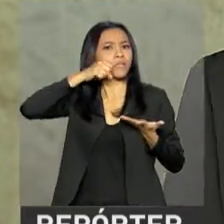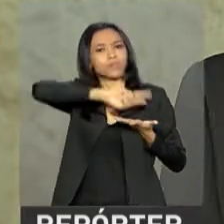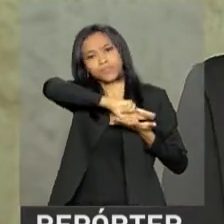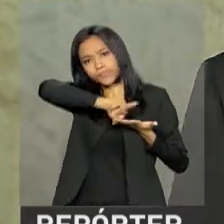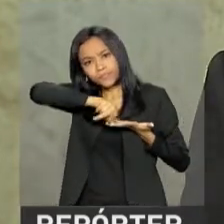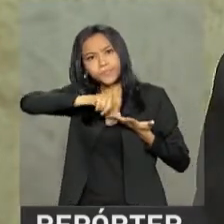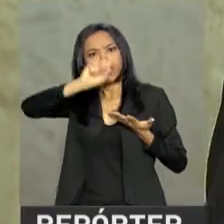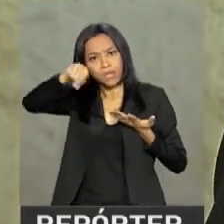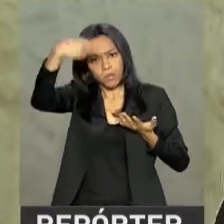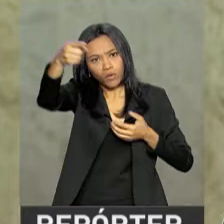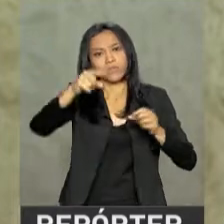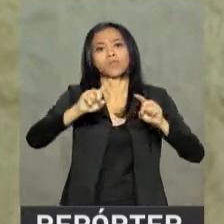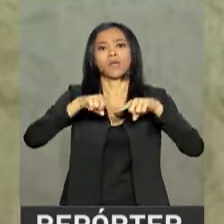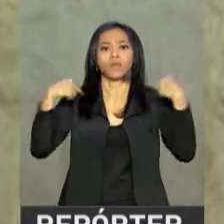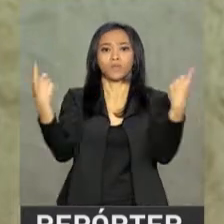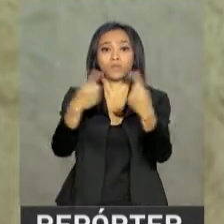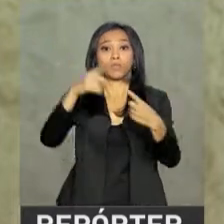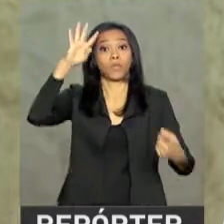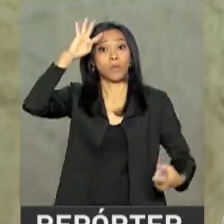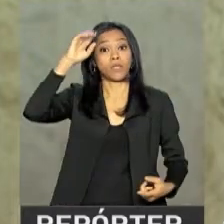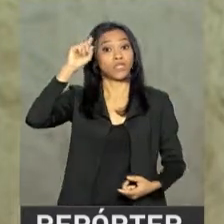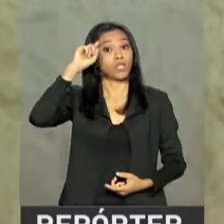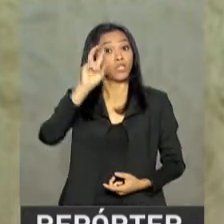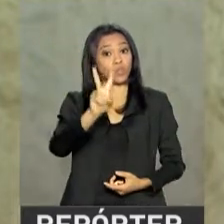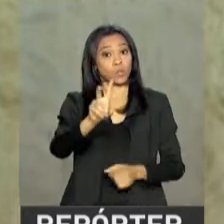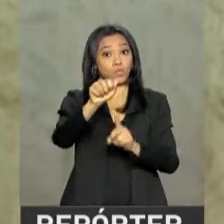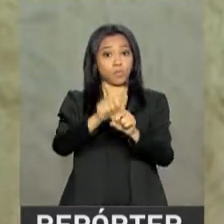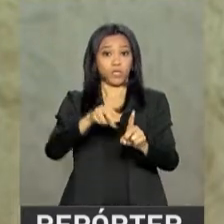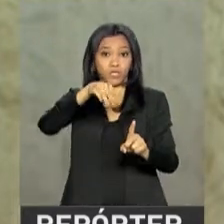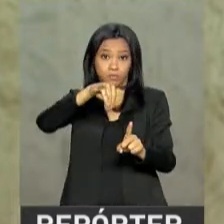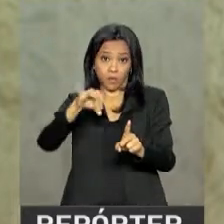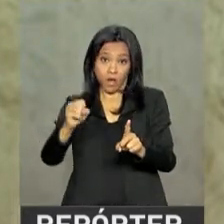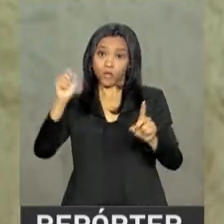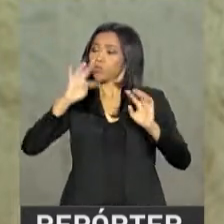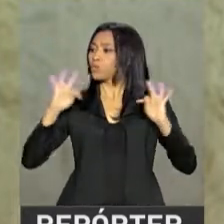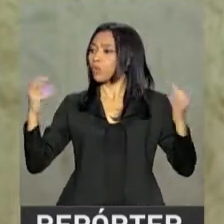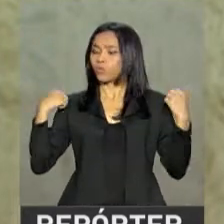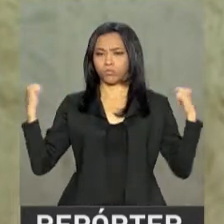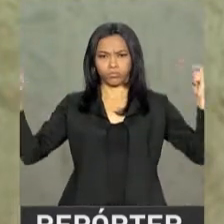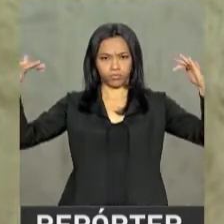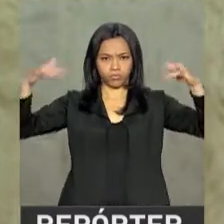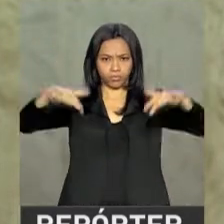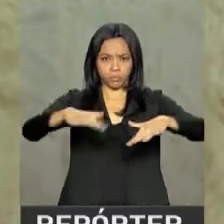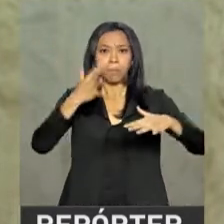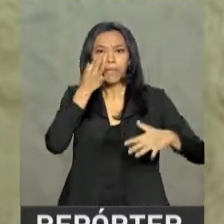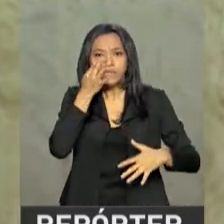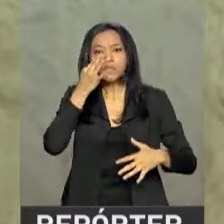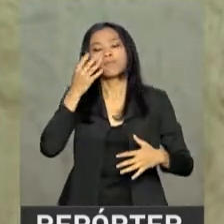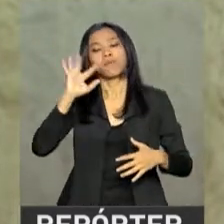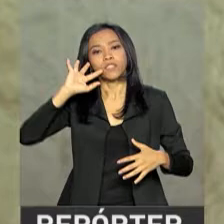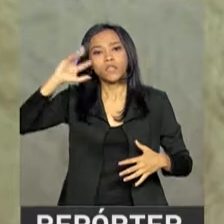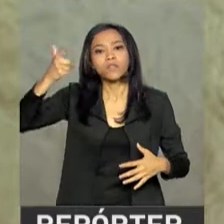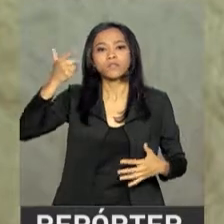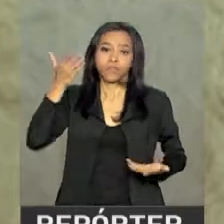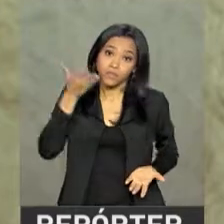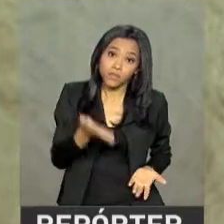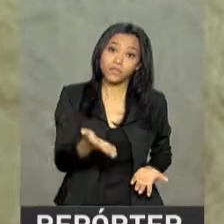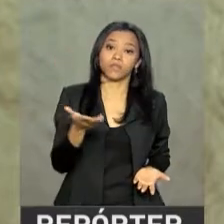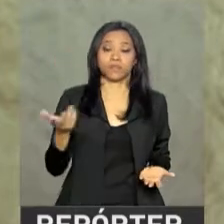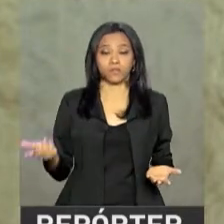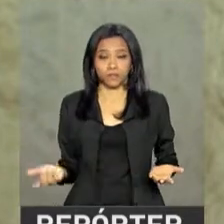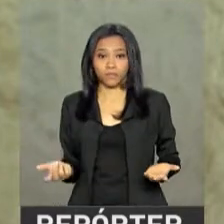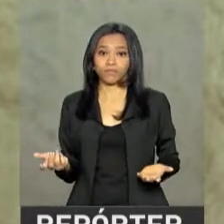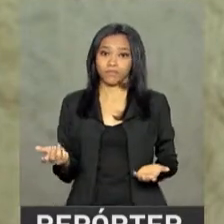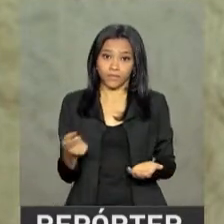próxima quarta-feira dia 2 de maio estejamos todos aqui para cumprirmos com essa missão que nem omissão